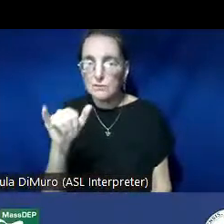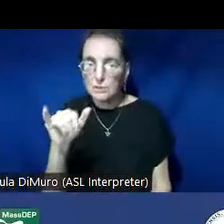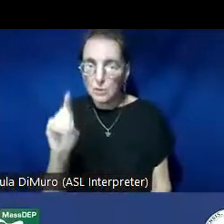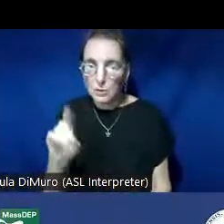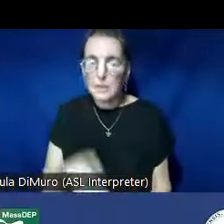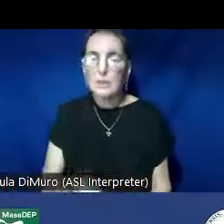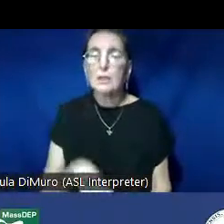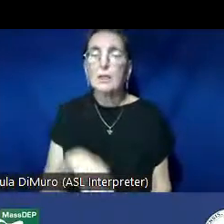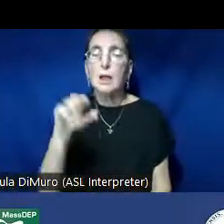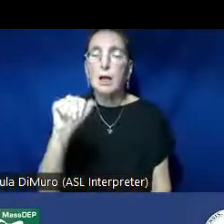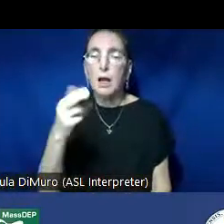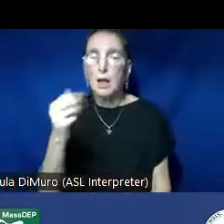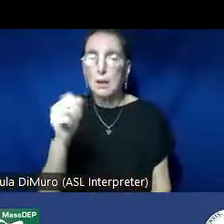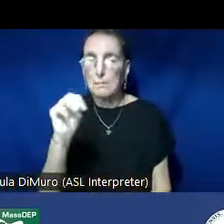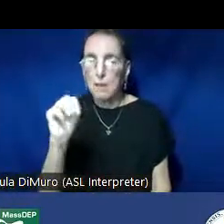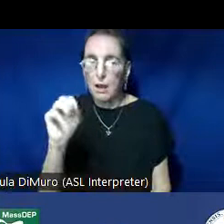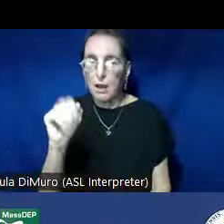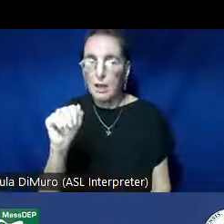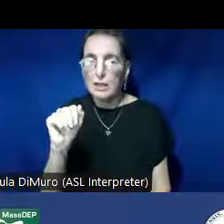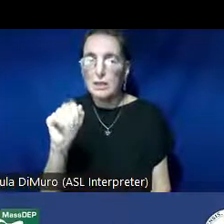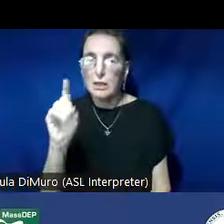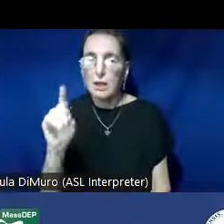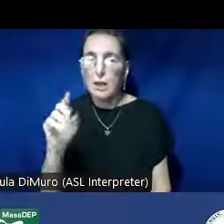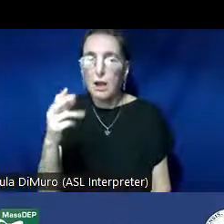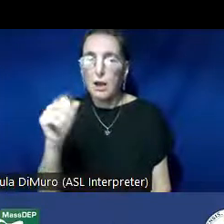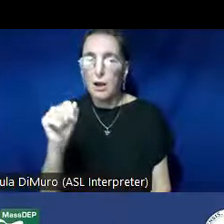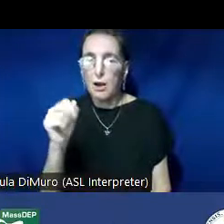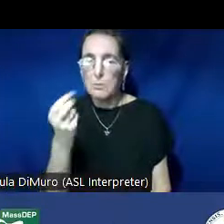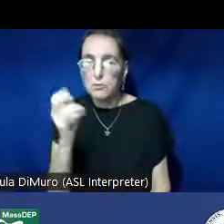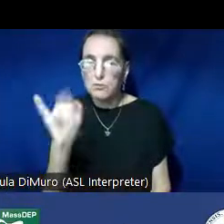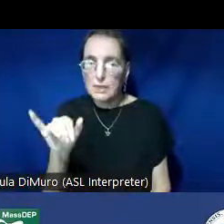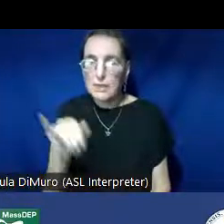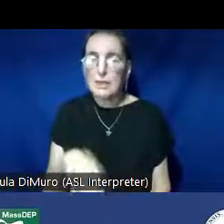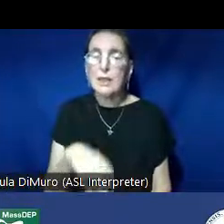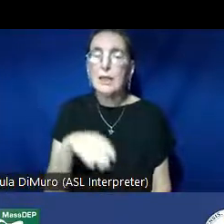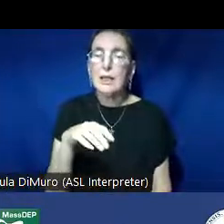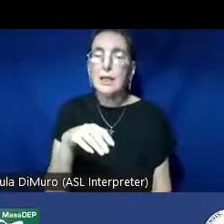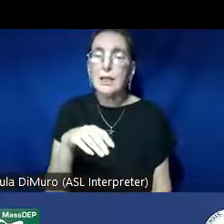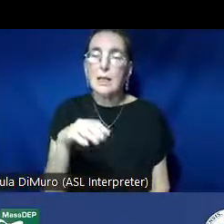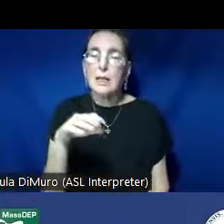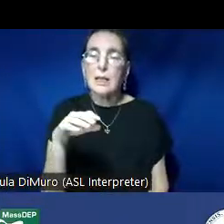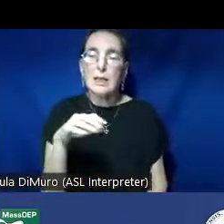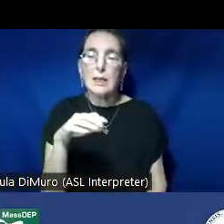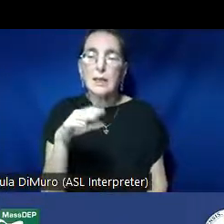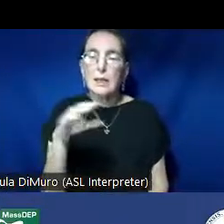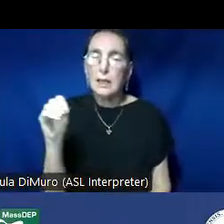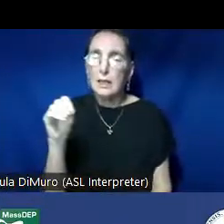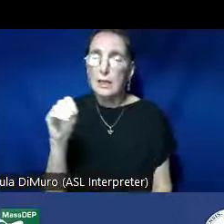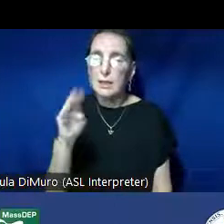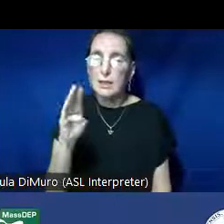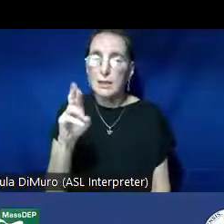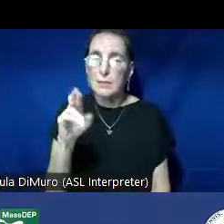que foi lançado na memória de George Floyd e Breonna Taylor para falar sobre exclusão de